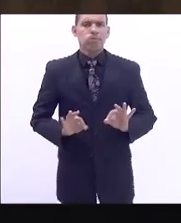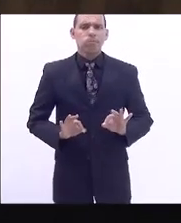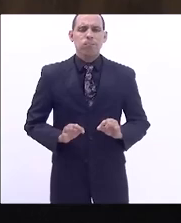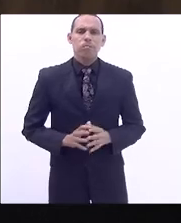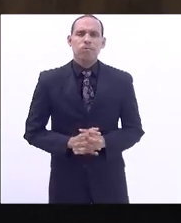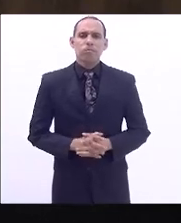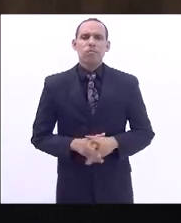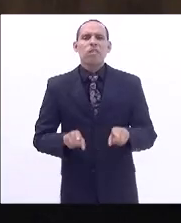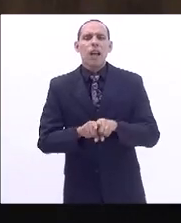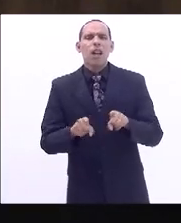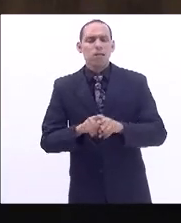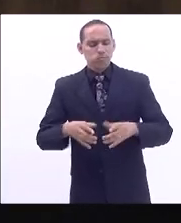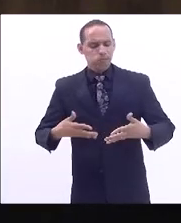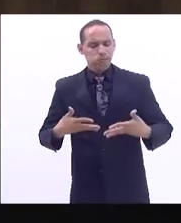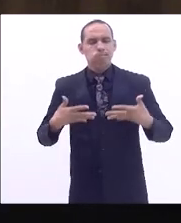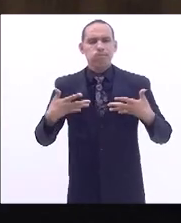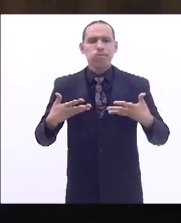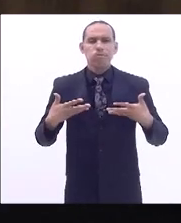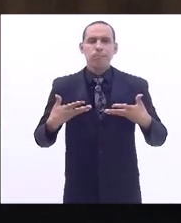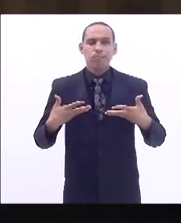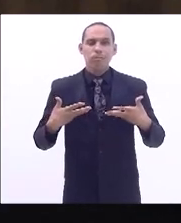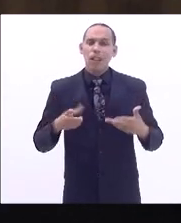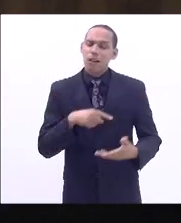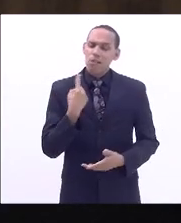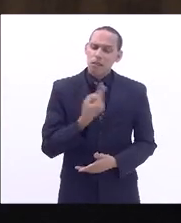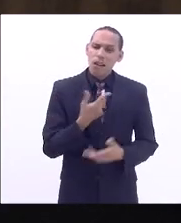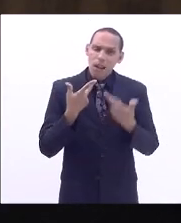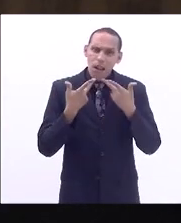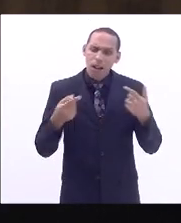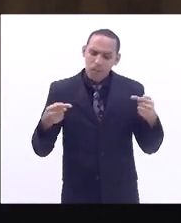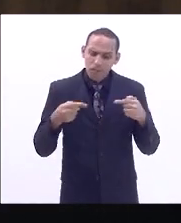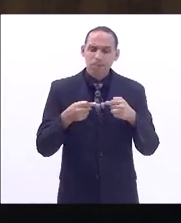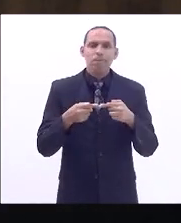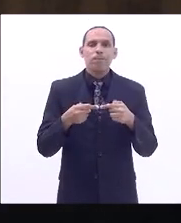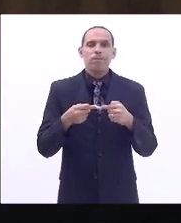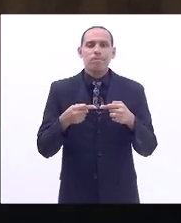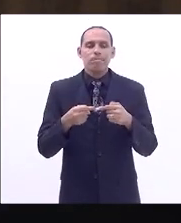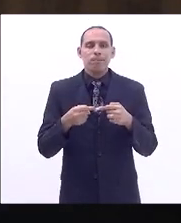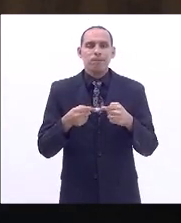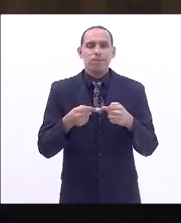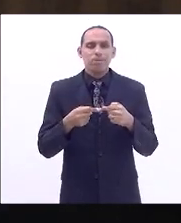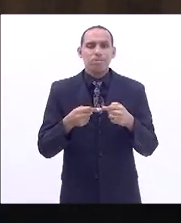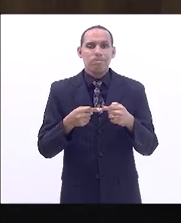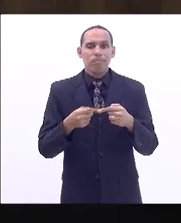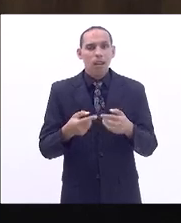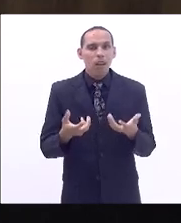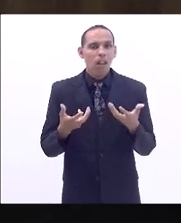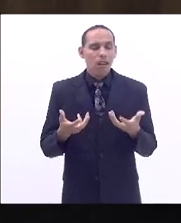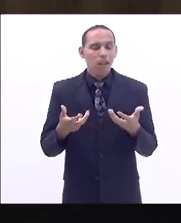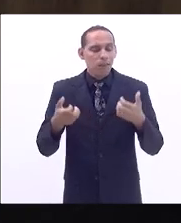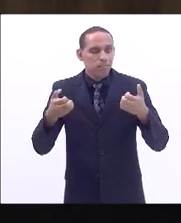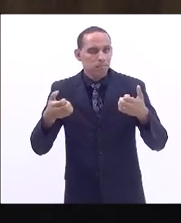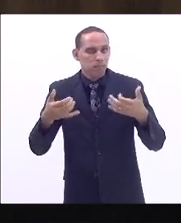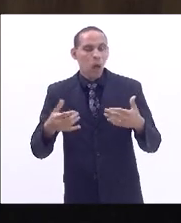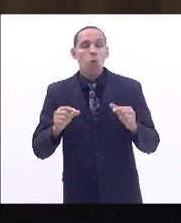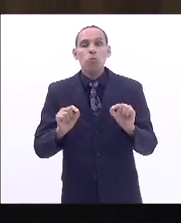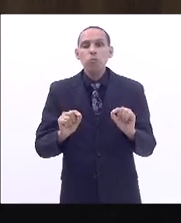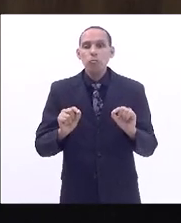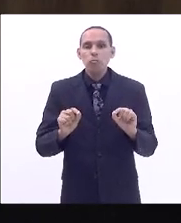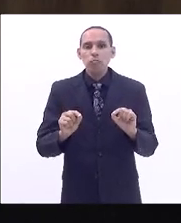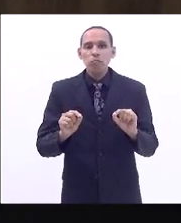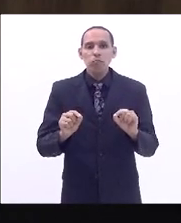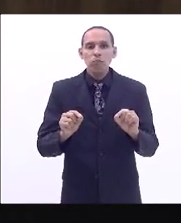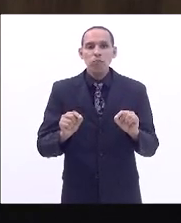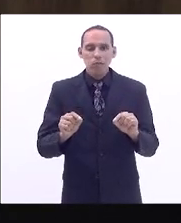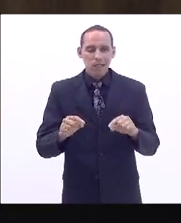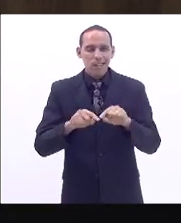e dignidade é disso que nós estamos falando eu quero dizer que recebi